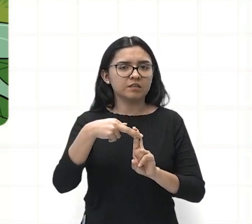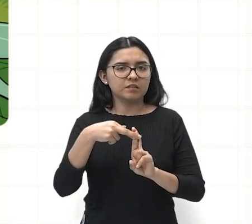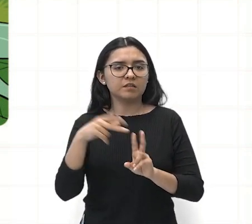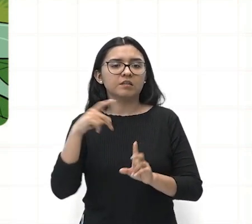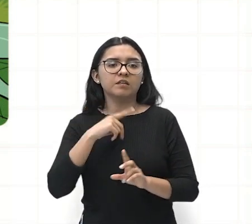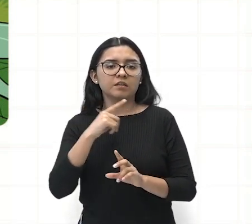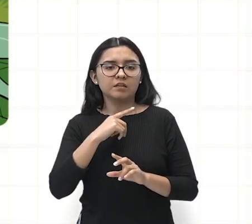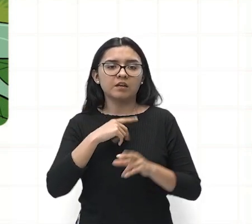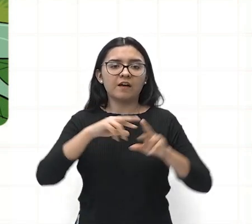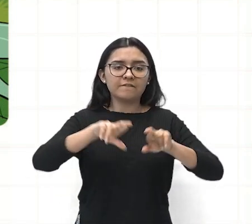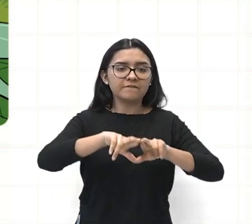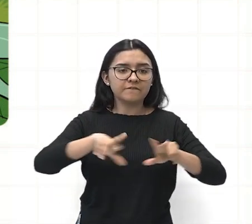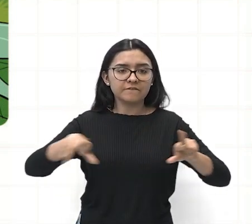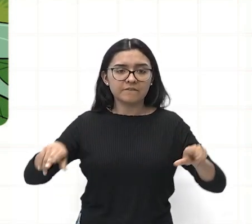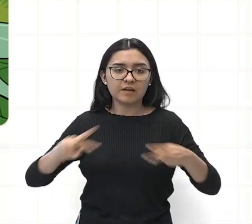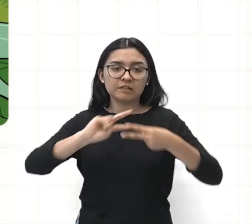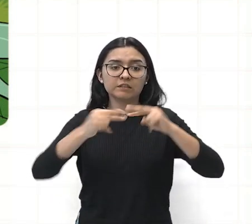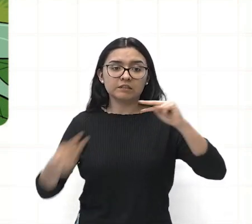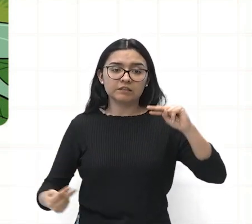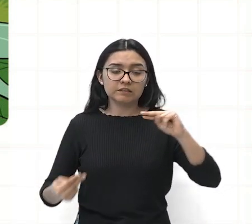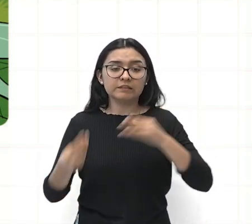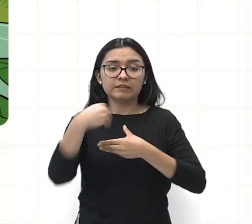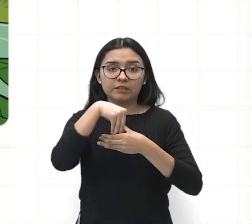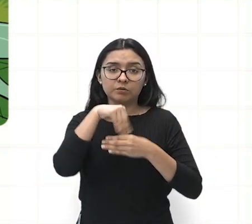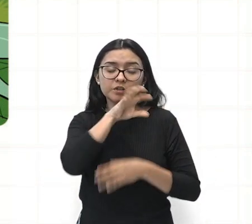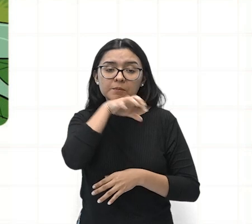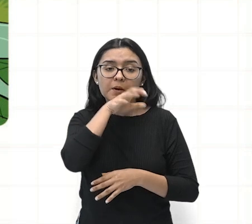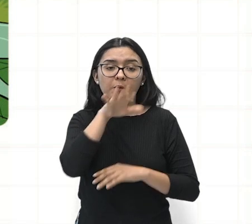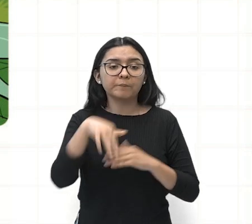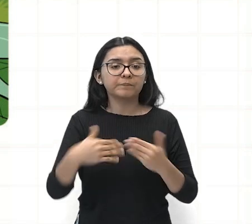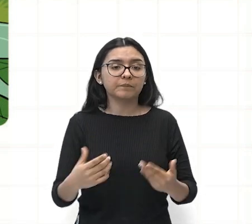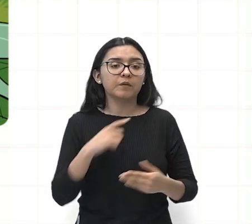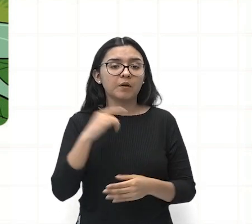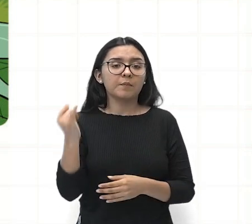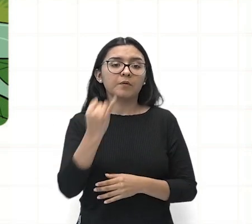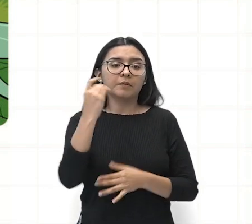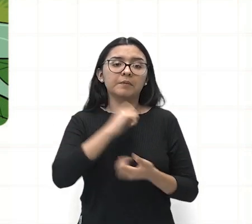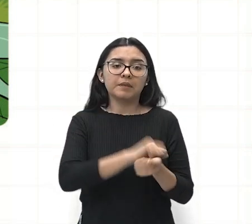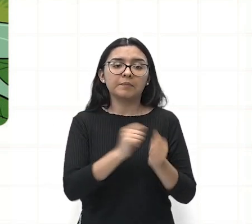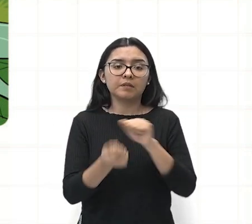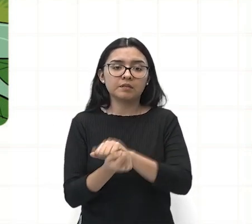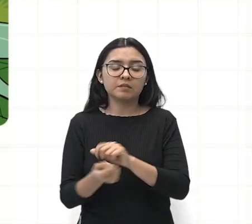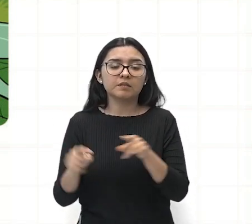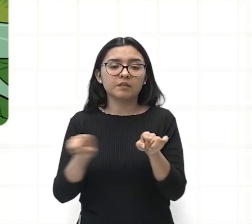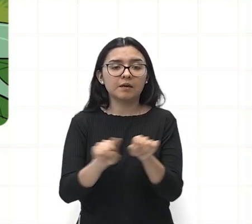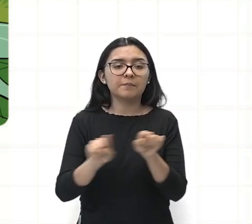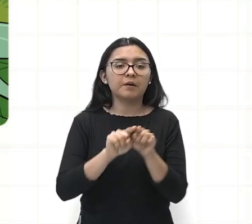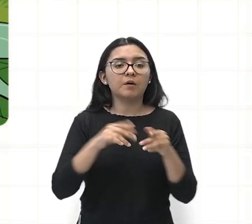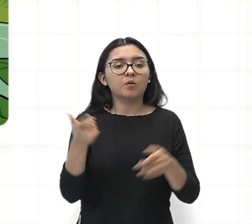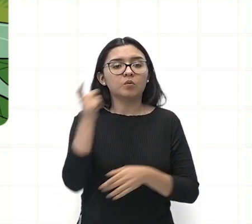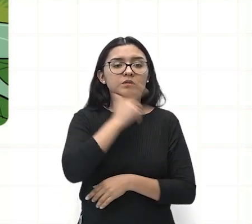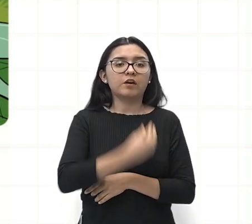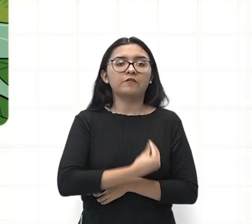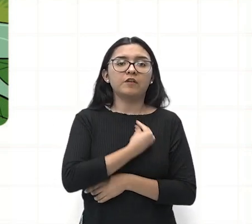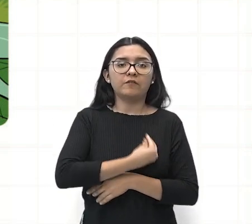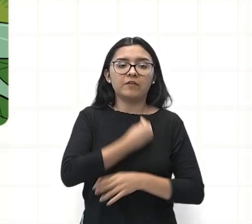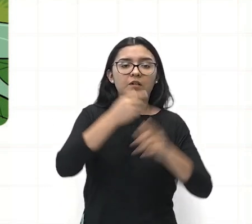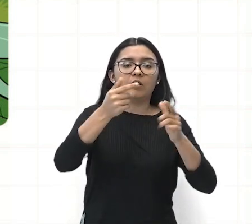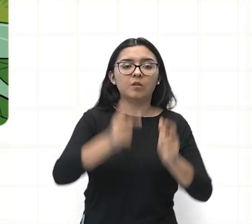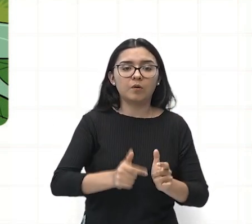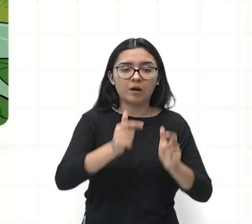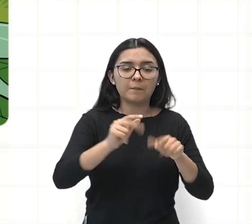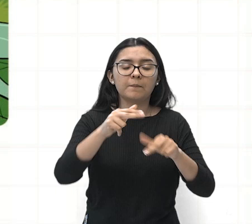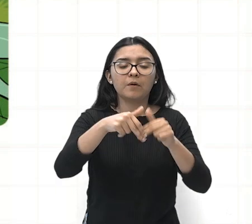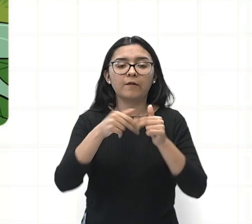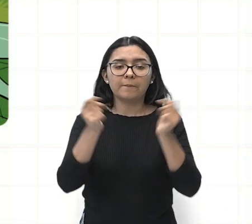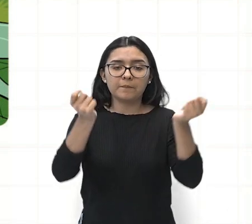dos genes dentro dessa espécie. Ela é crucial para a adaptação e a sobrevivência dessas espécies,